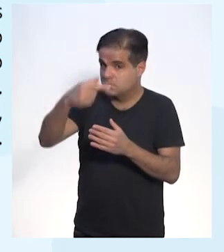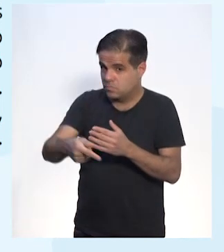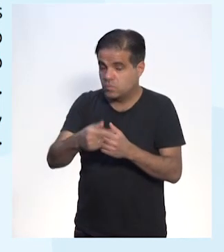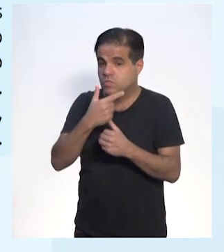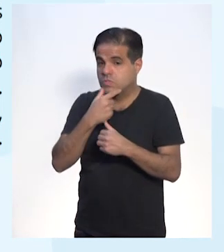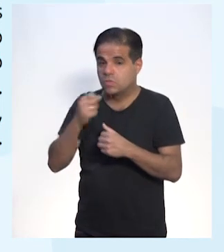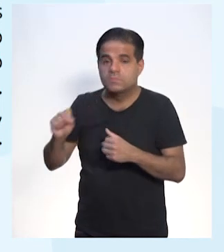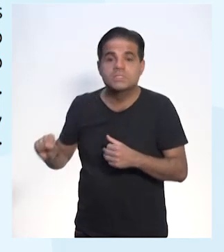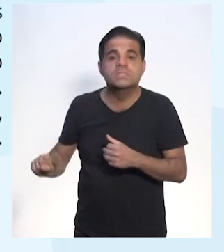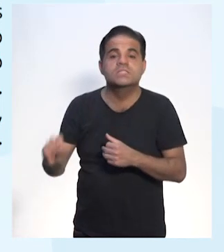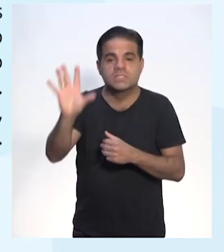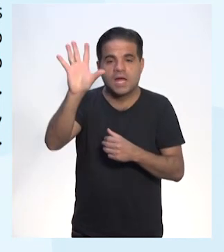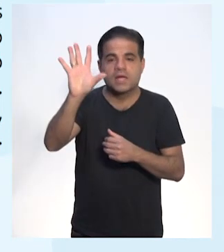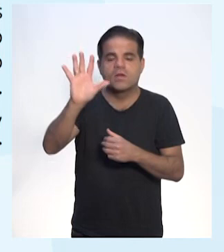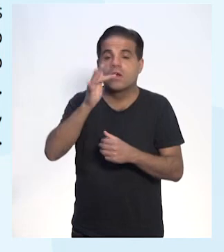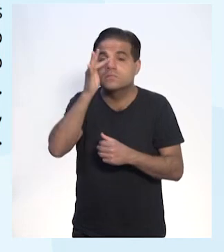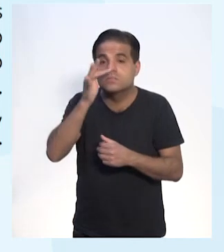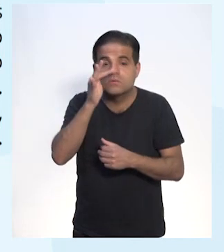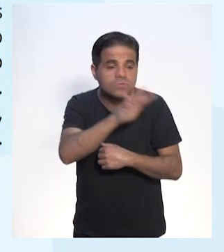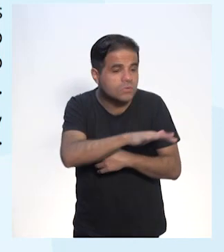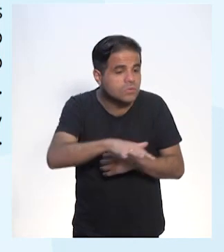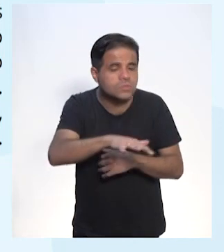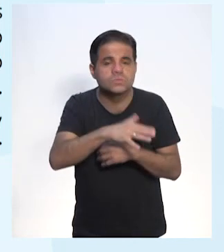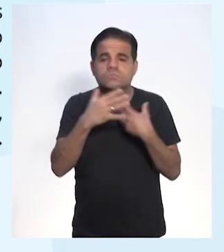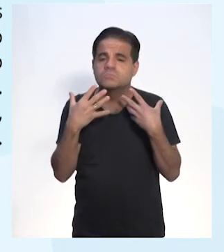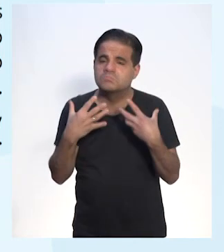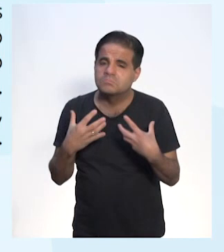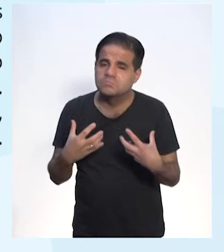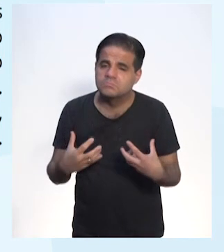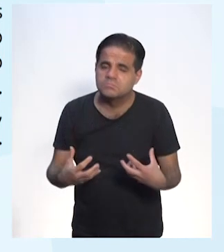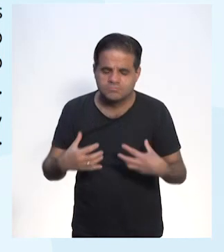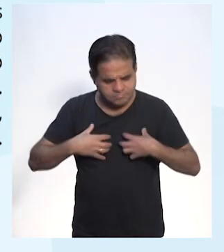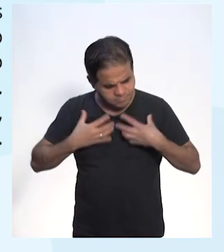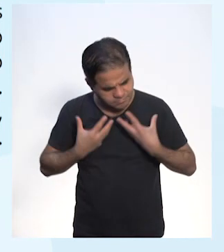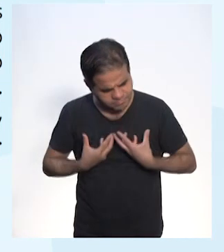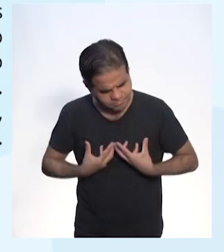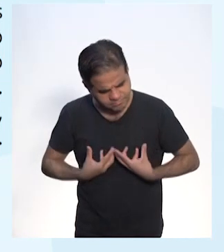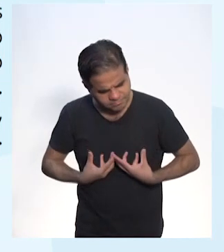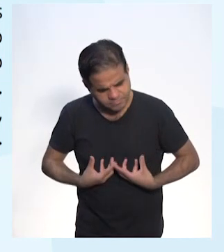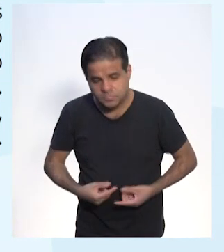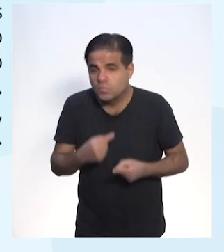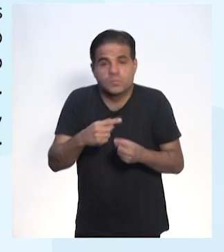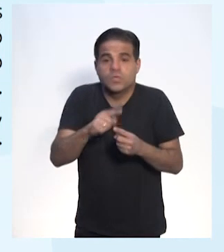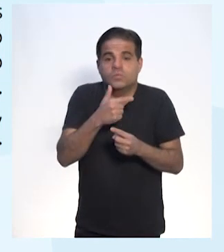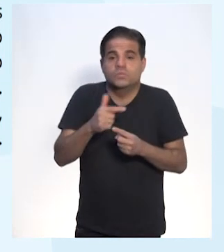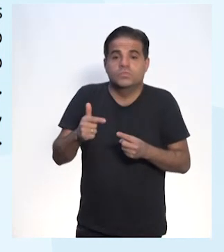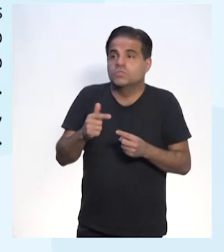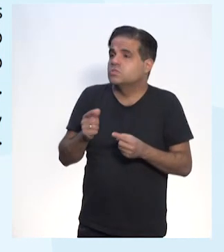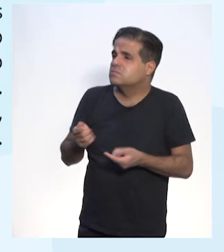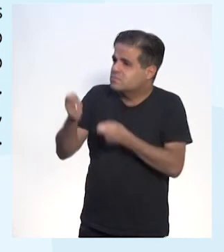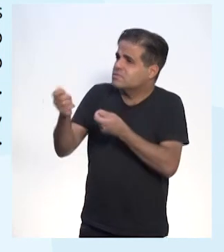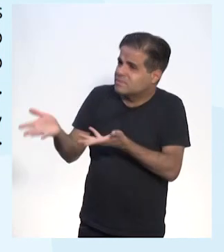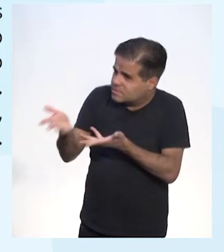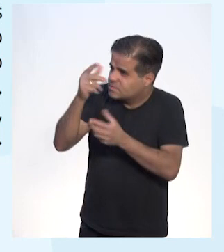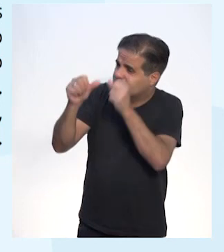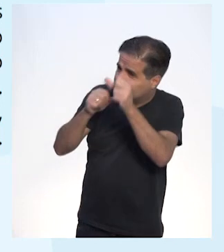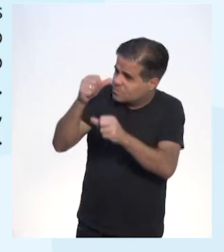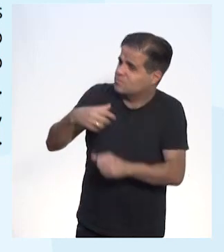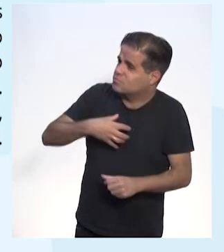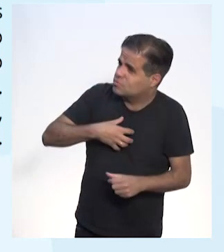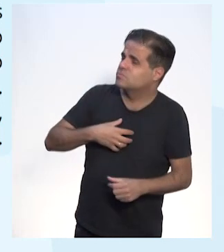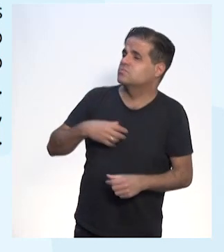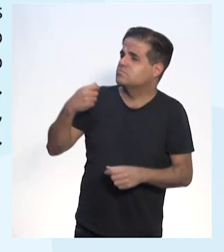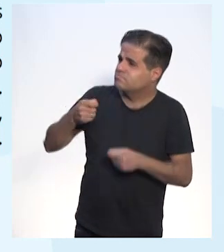o jardineiro deixou de regar o pé de girassol e de renovar-lhe a terra na ocasião devida. O dono